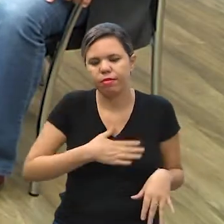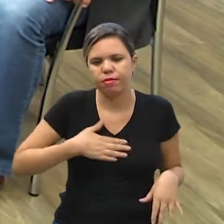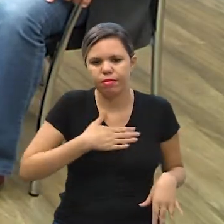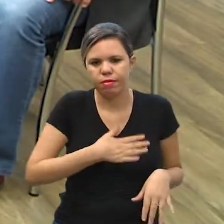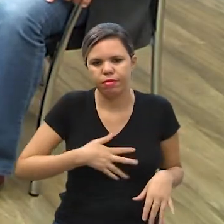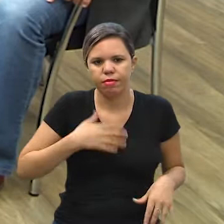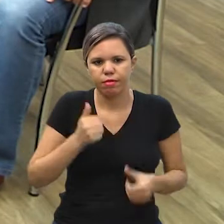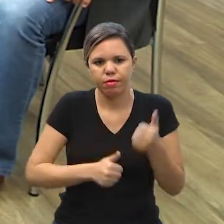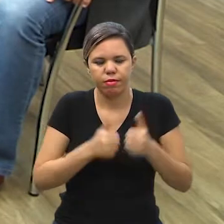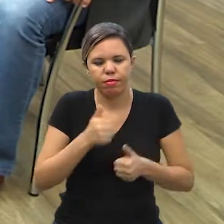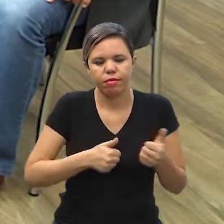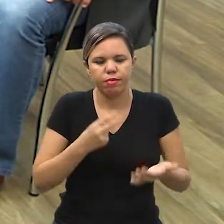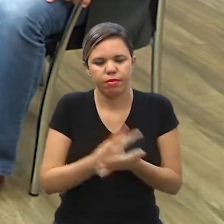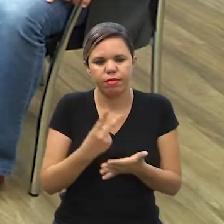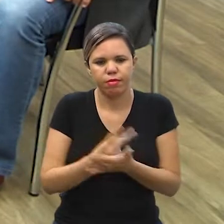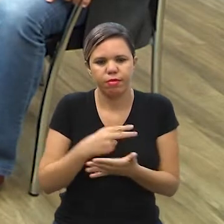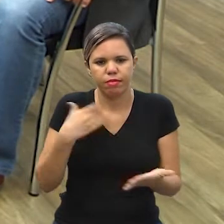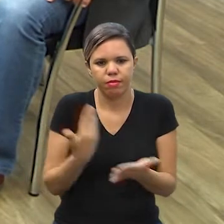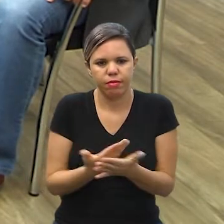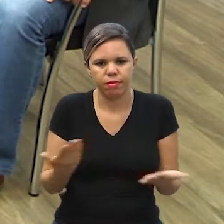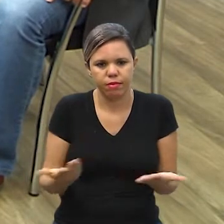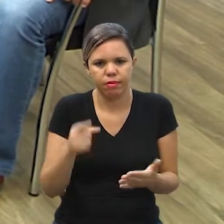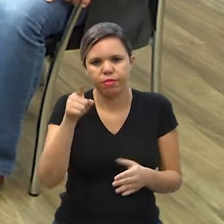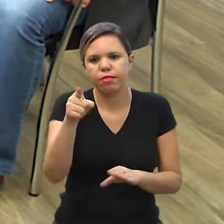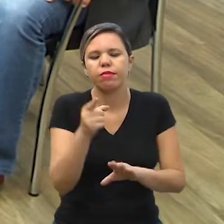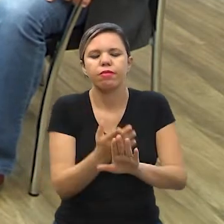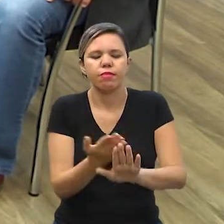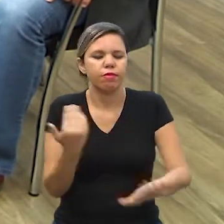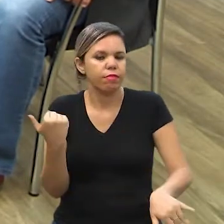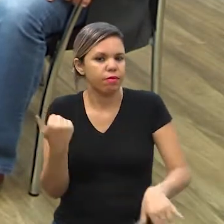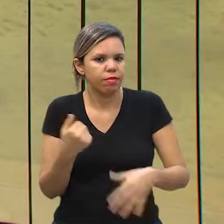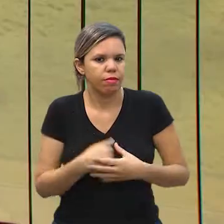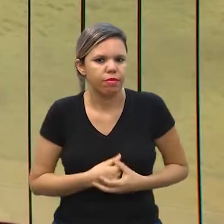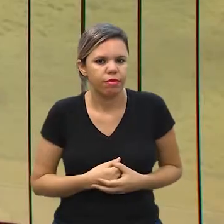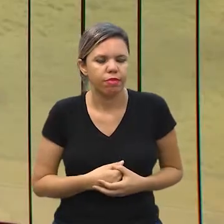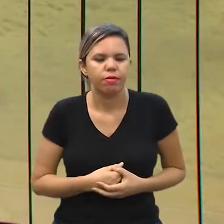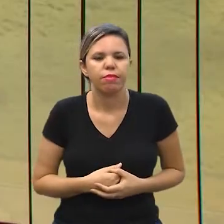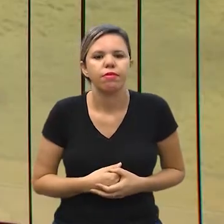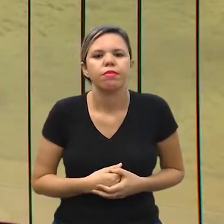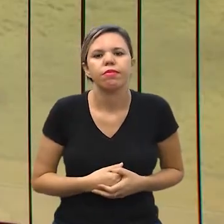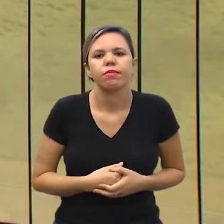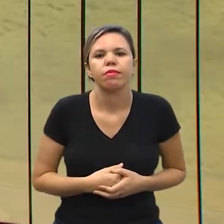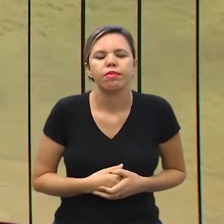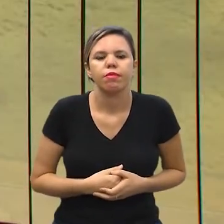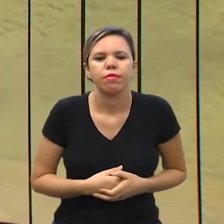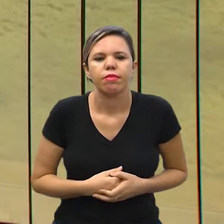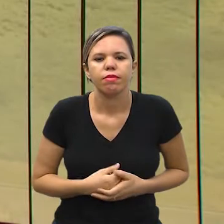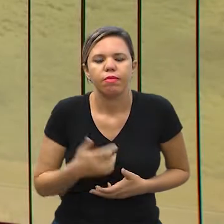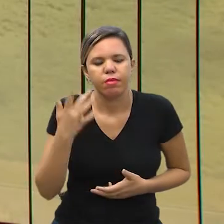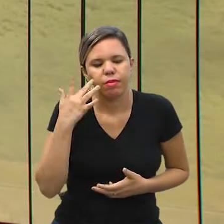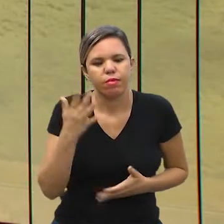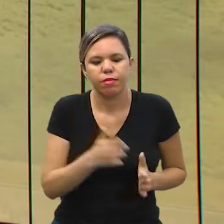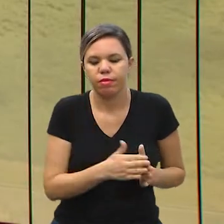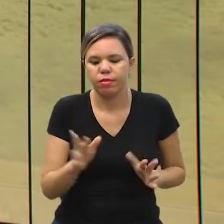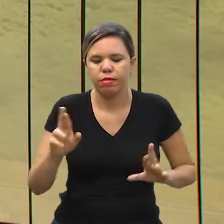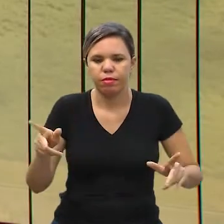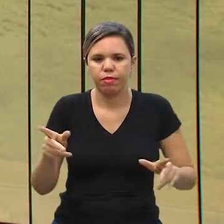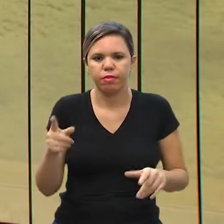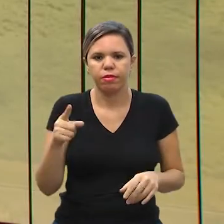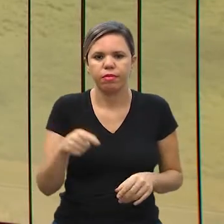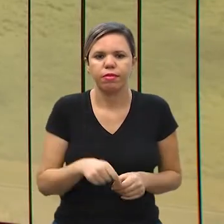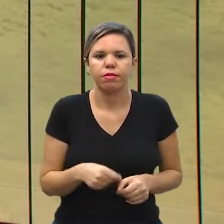essa paixão pelo futebol você mantém até hoje ou foi se afastando um diferentes